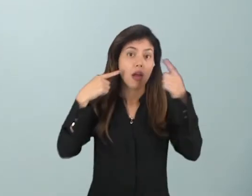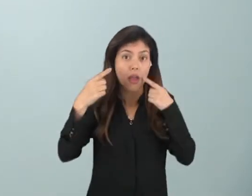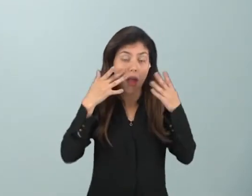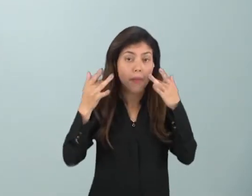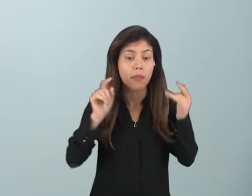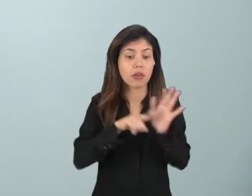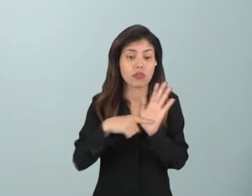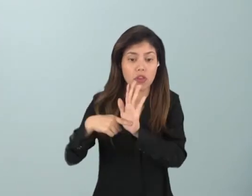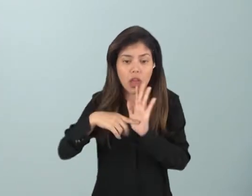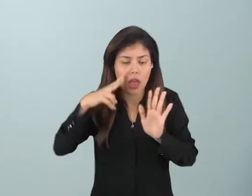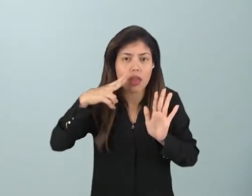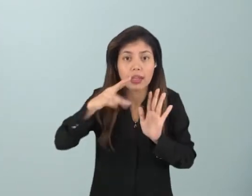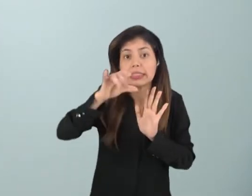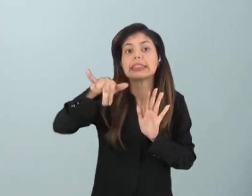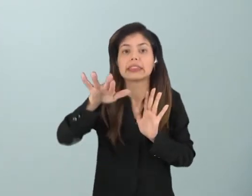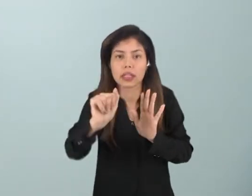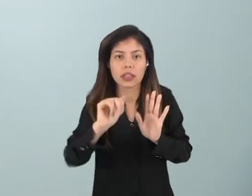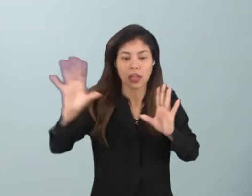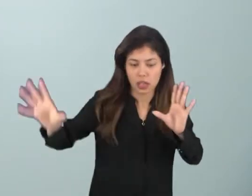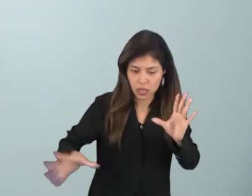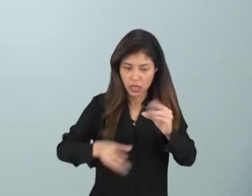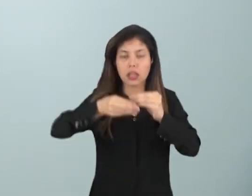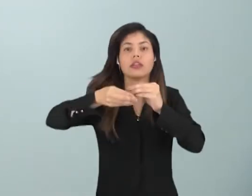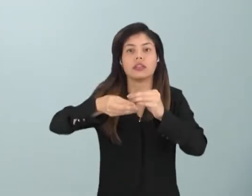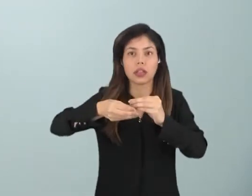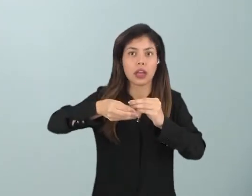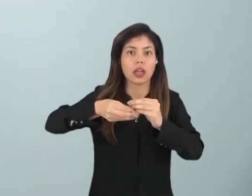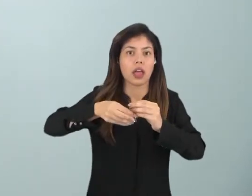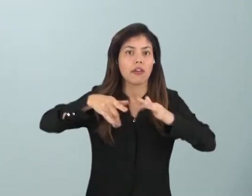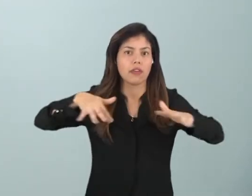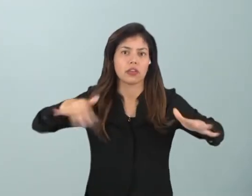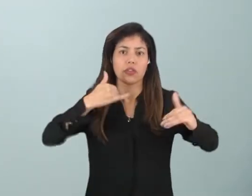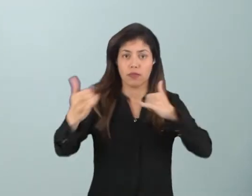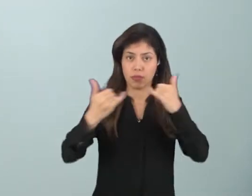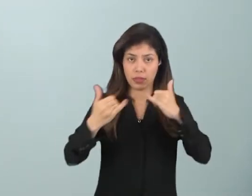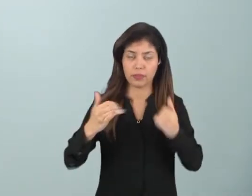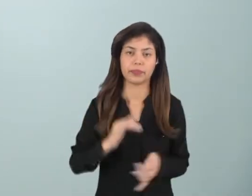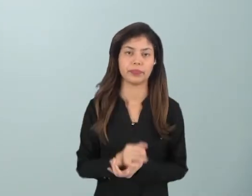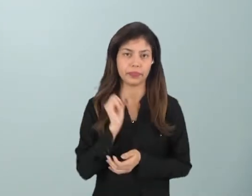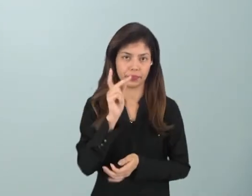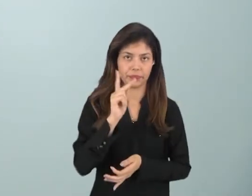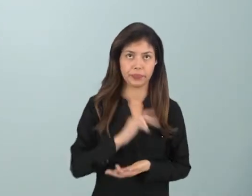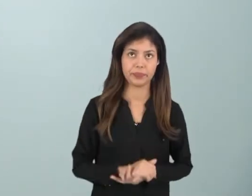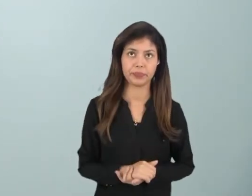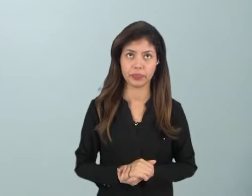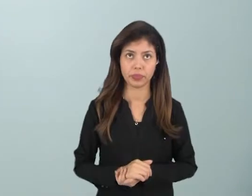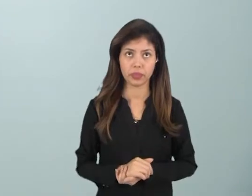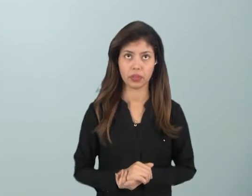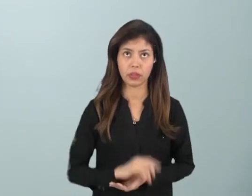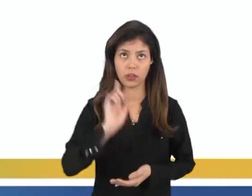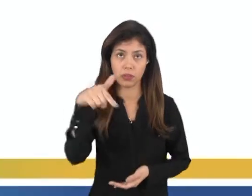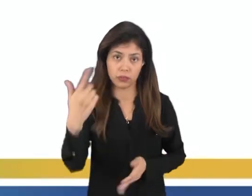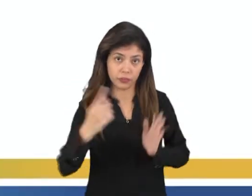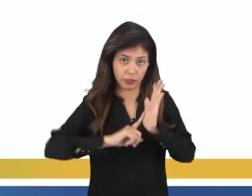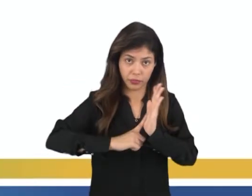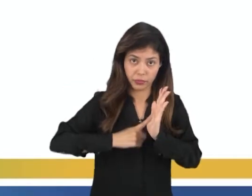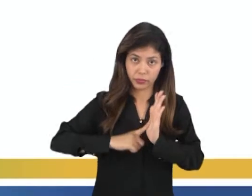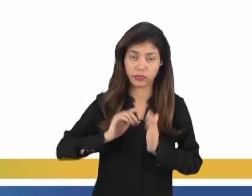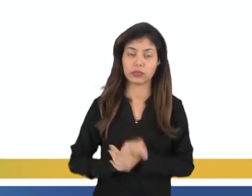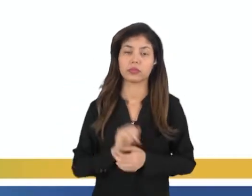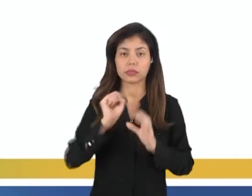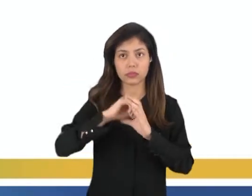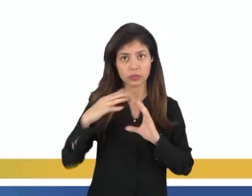a fanon tem esse papel de preencher essa lacuna, esse vazio desta informação, tá? Outro ponto importante,